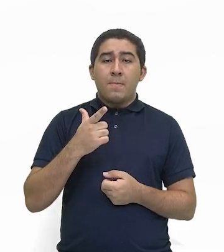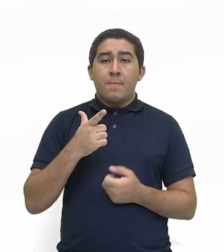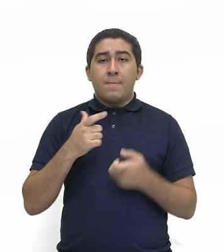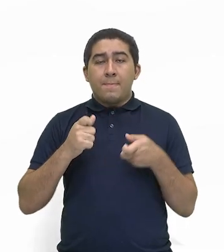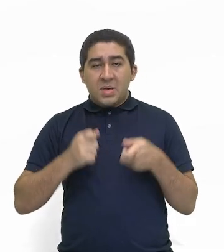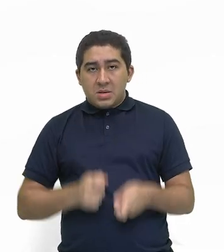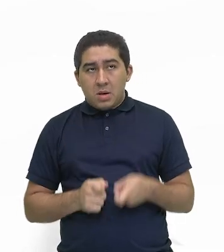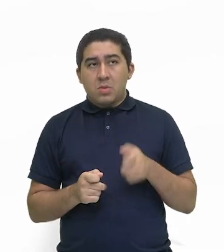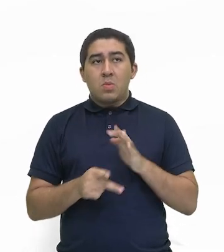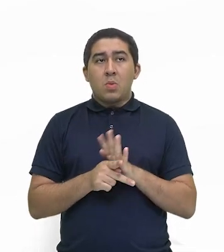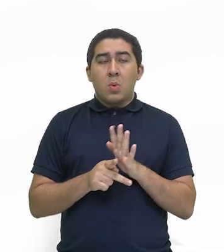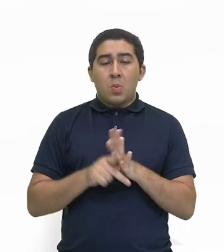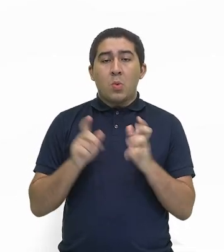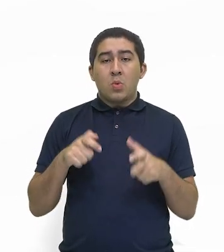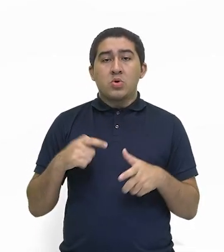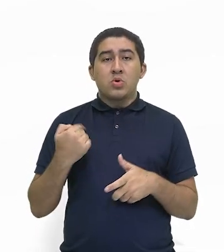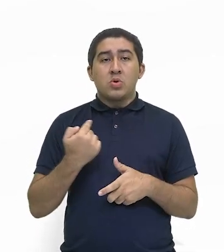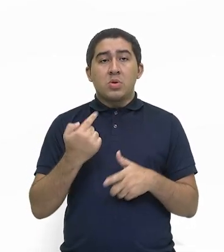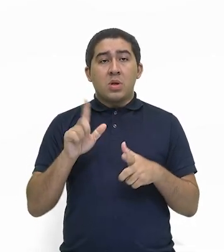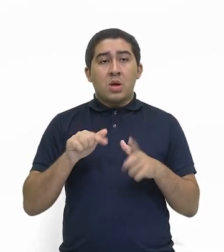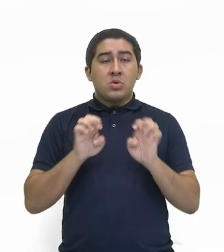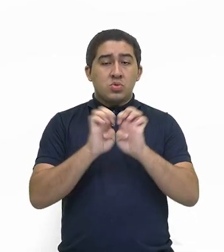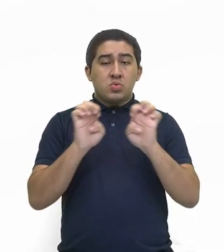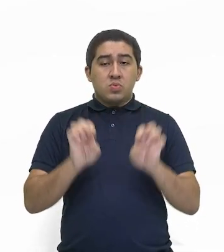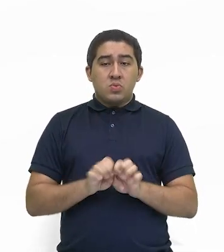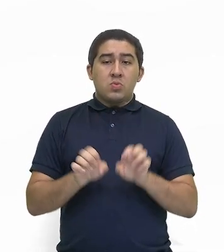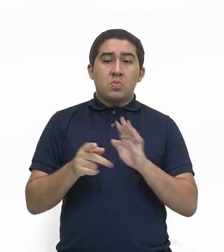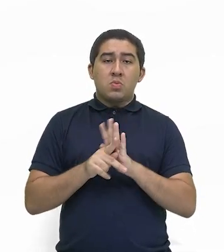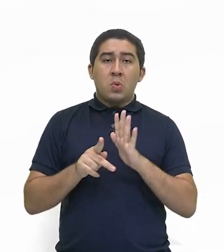que estão presentes na composição